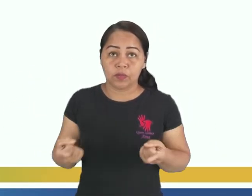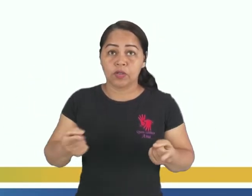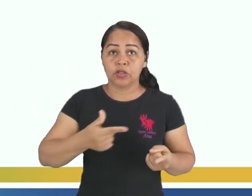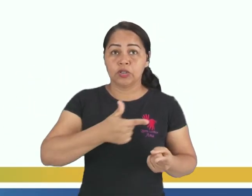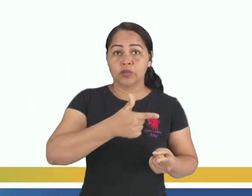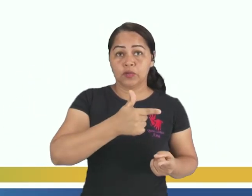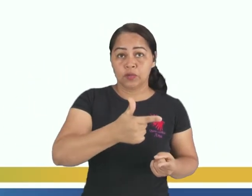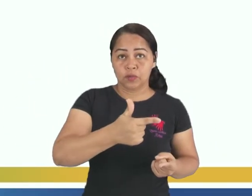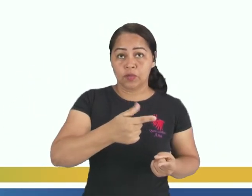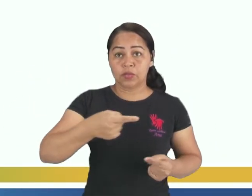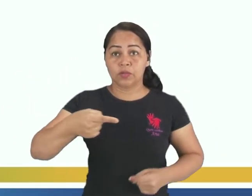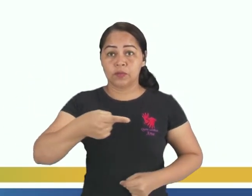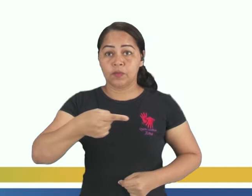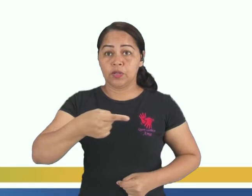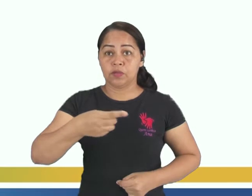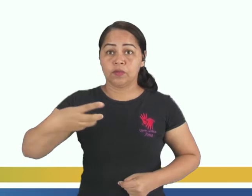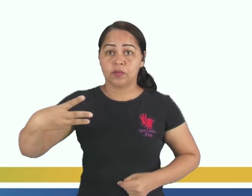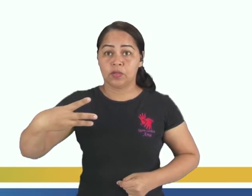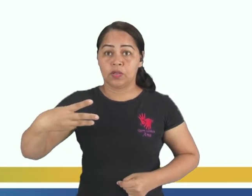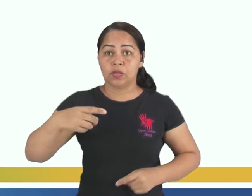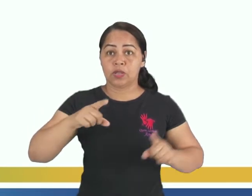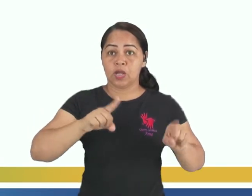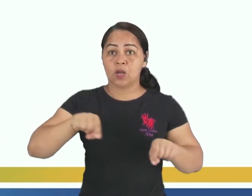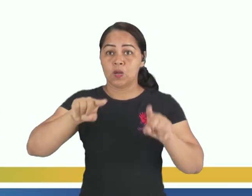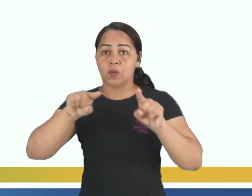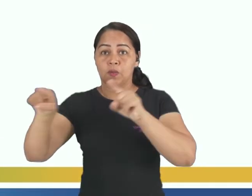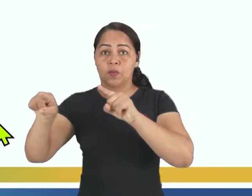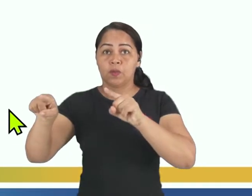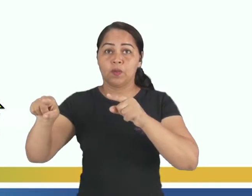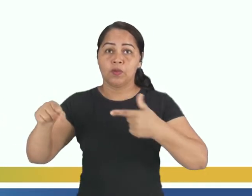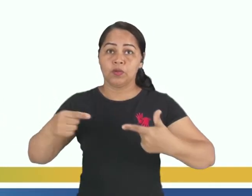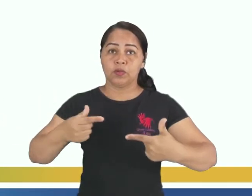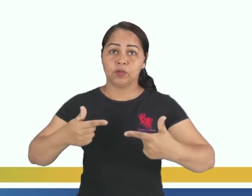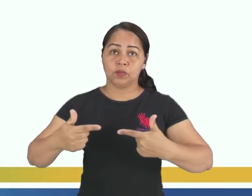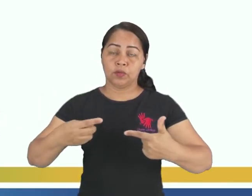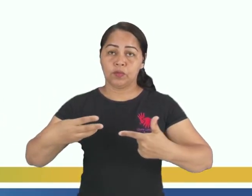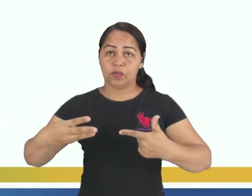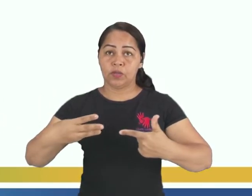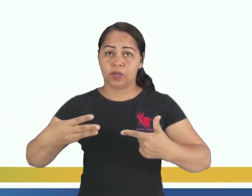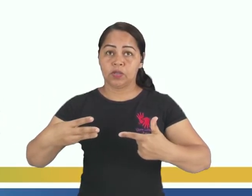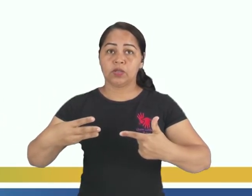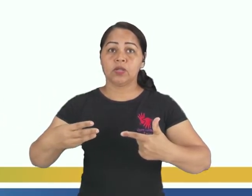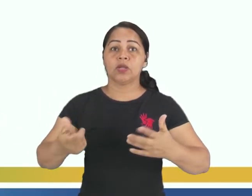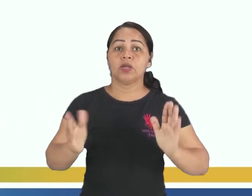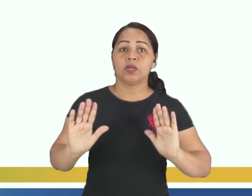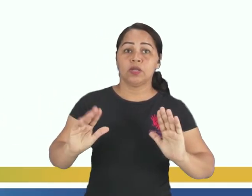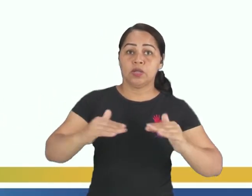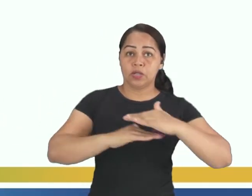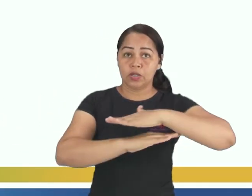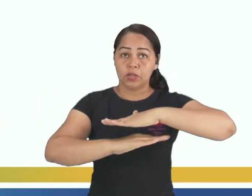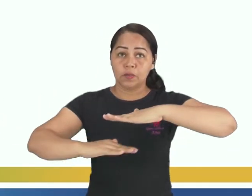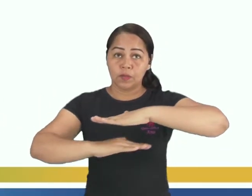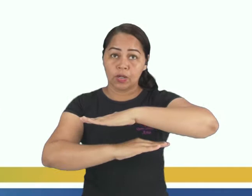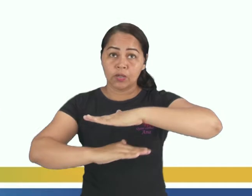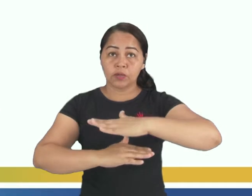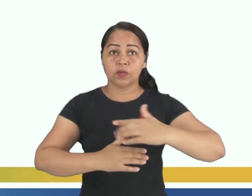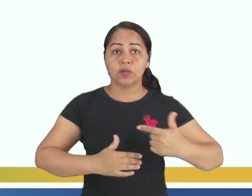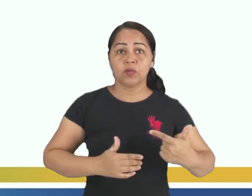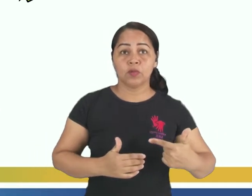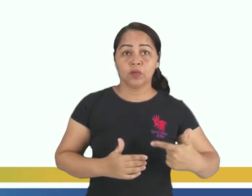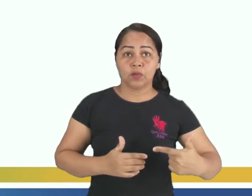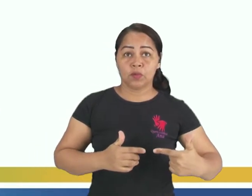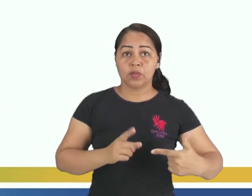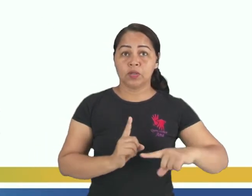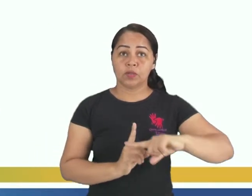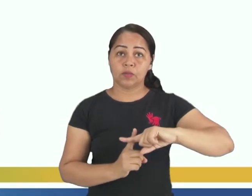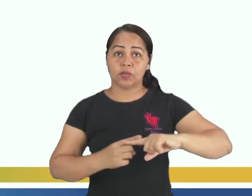Então eu faço 2 vezes raiz de 2 menos raiz de 3, né, que vai dar esse valor aqui. E aqui embaixo, ó, não preciso nem fazer conta, eu uso